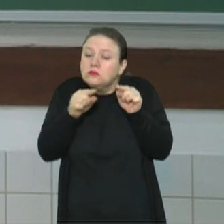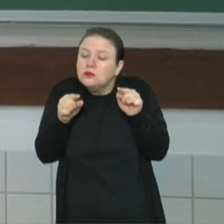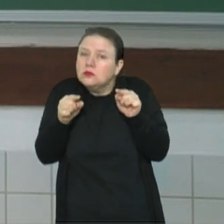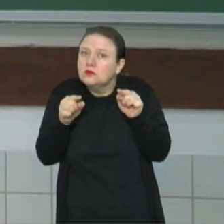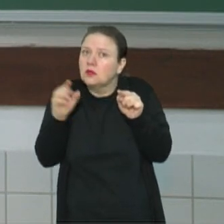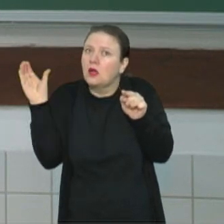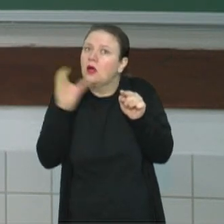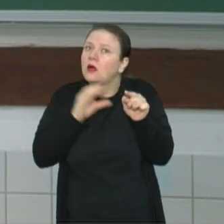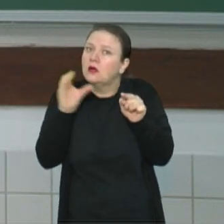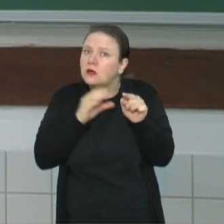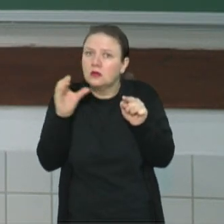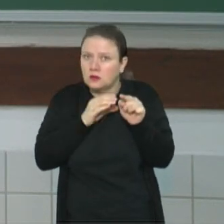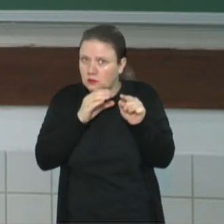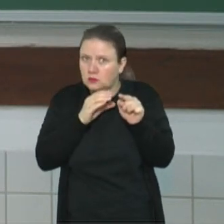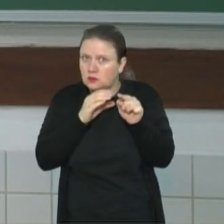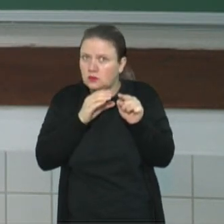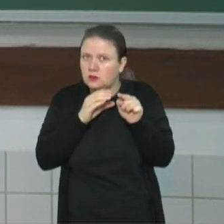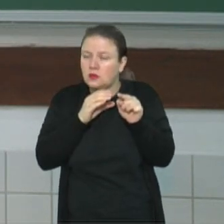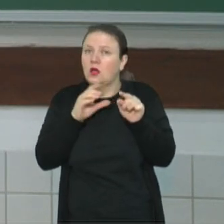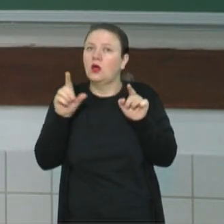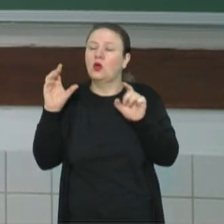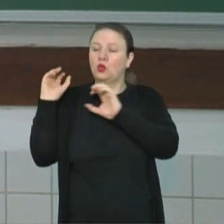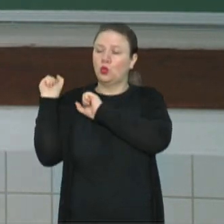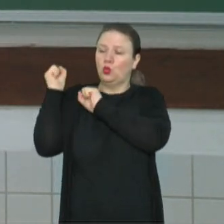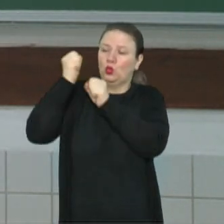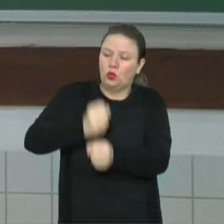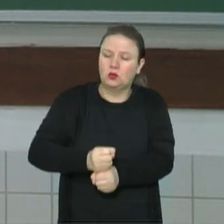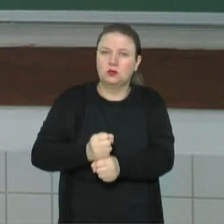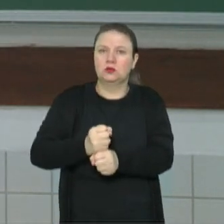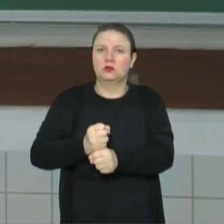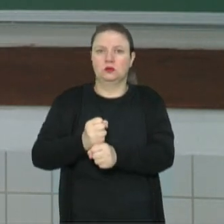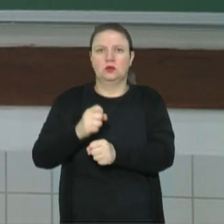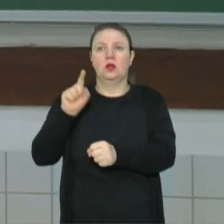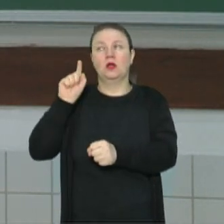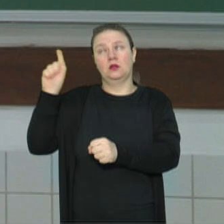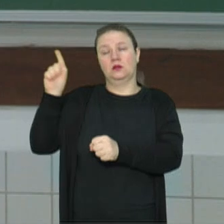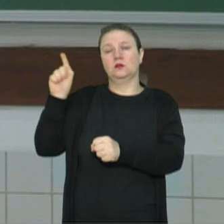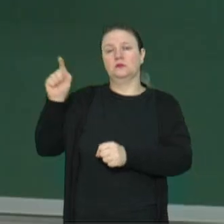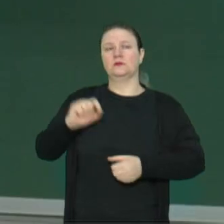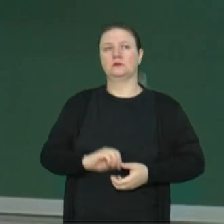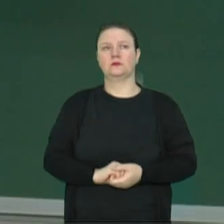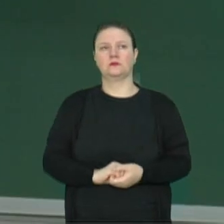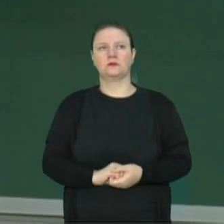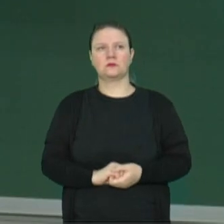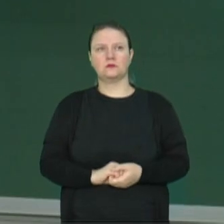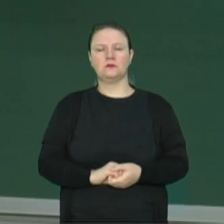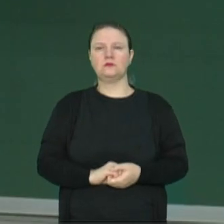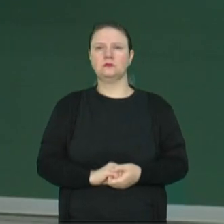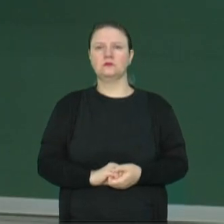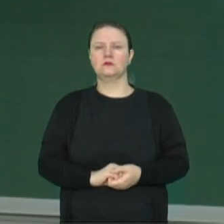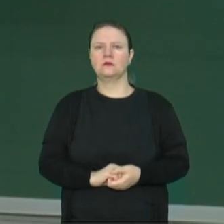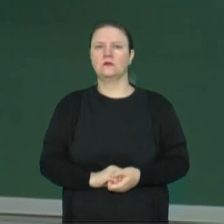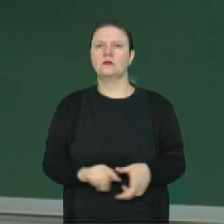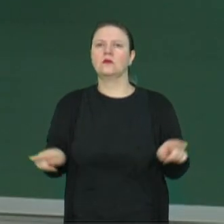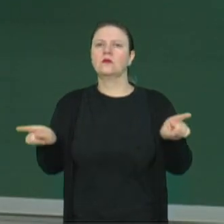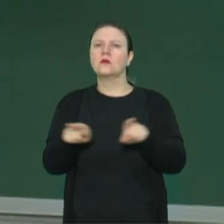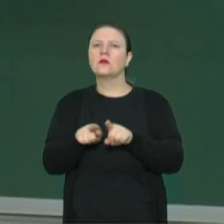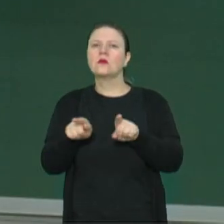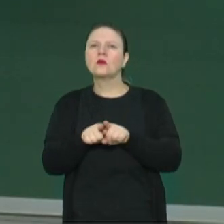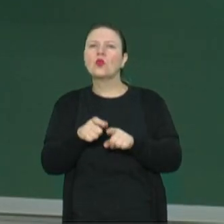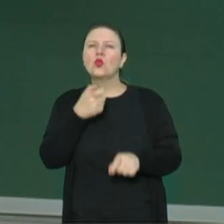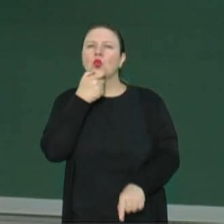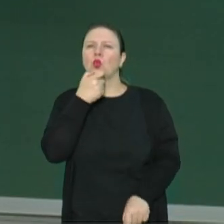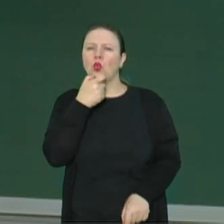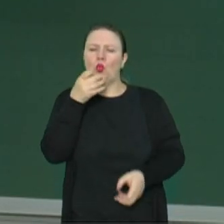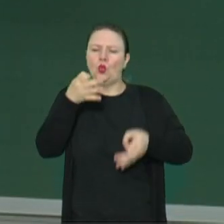outras competições que tem rounds, né? No jiu-jitsu é apenas um, então é em cima desse tempo aqui. A arbitragem,